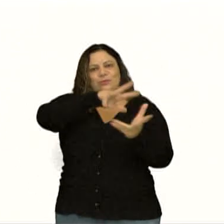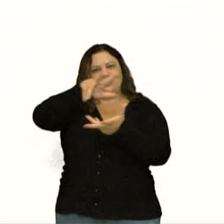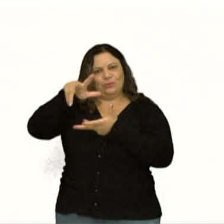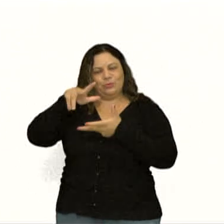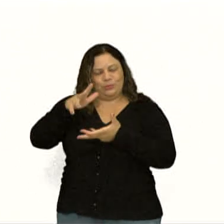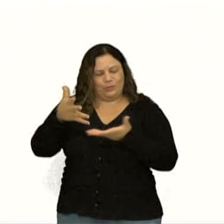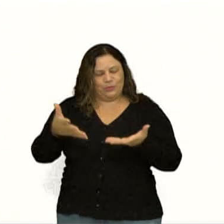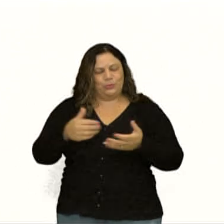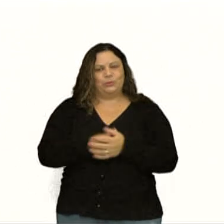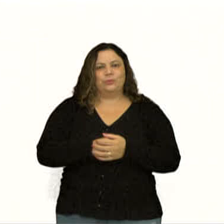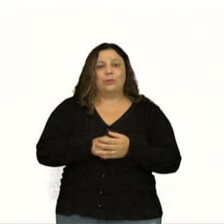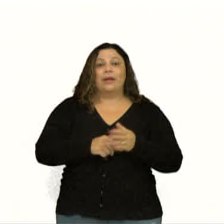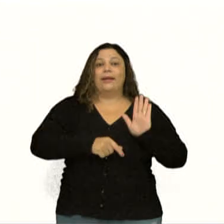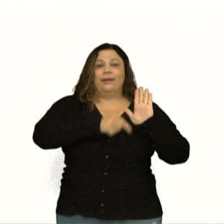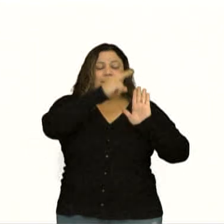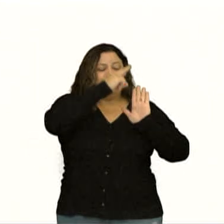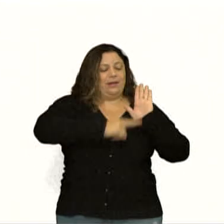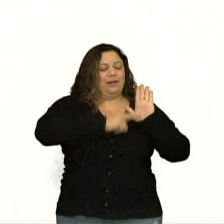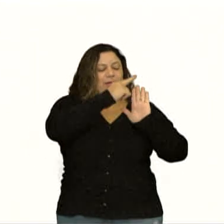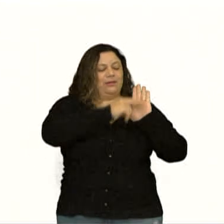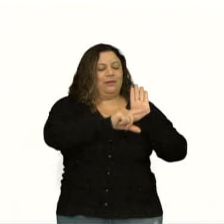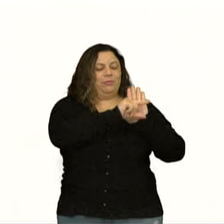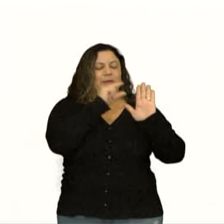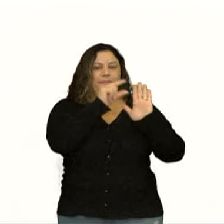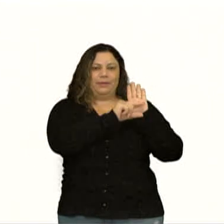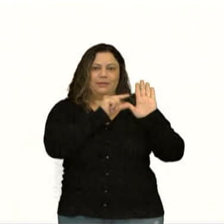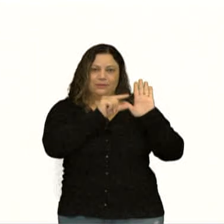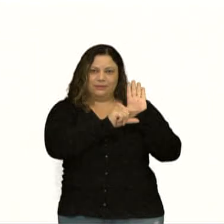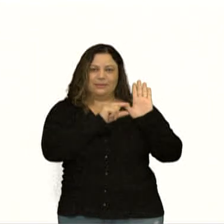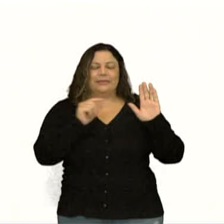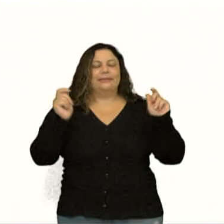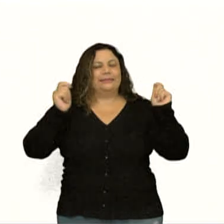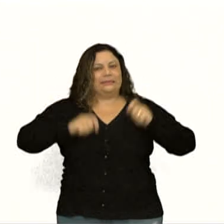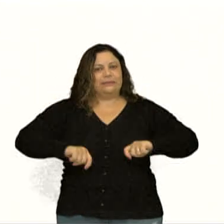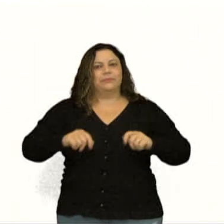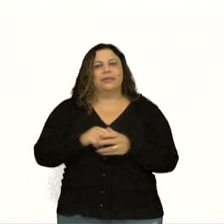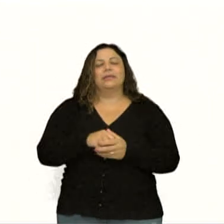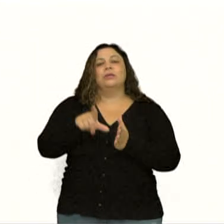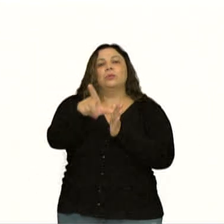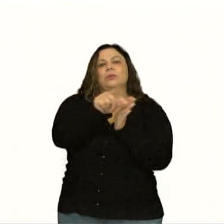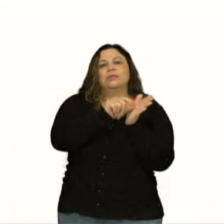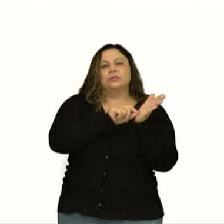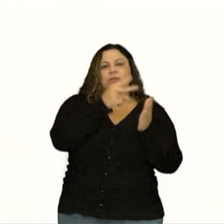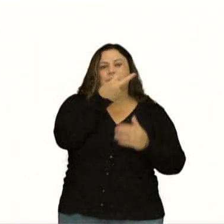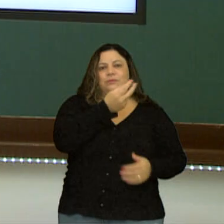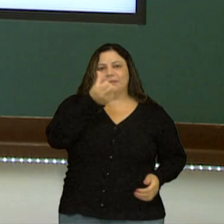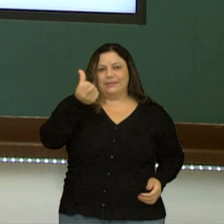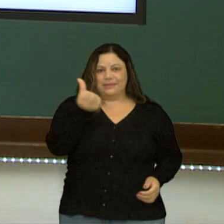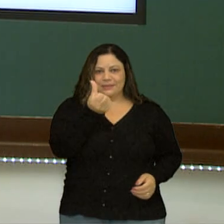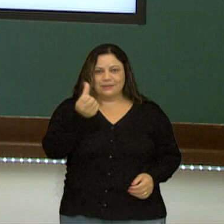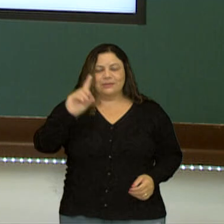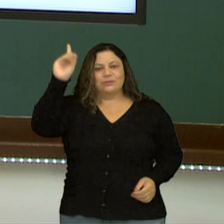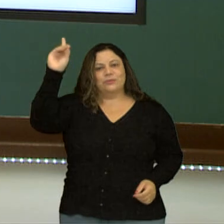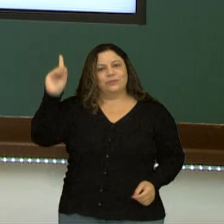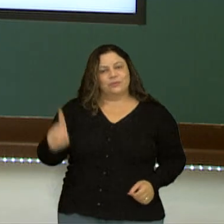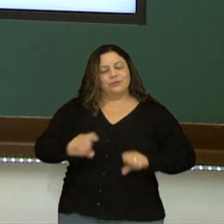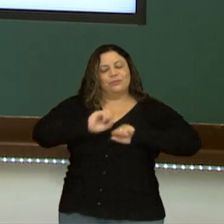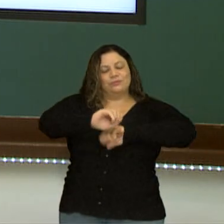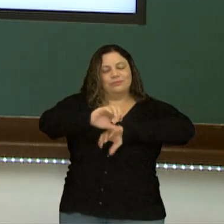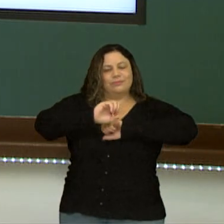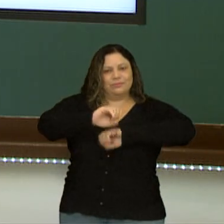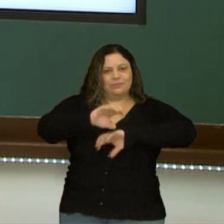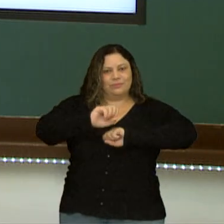preâmbulo. Também o artigo 26, ou melhor, 26º, que trata do direito à educação na Declaração Universal dos